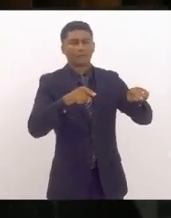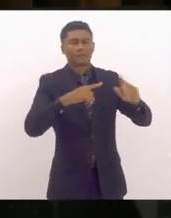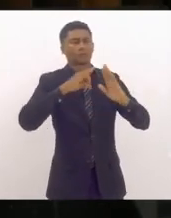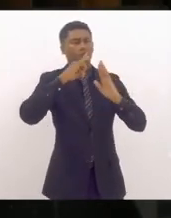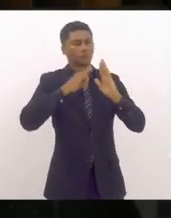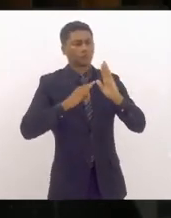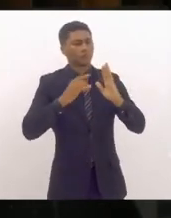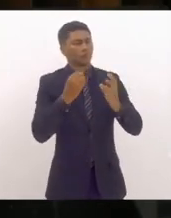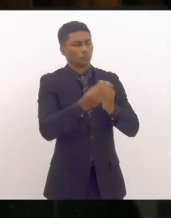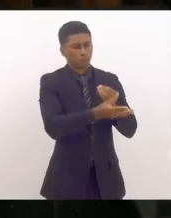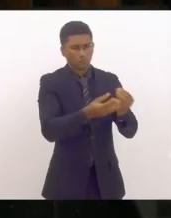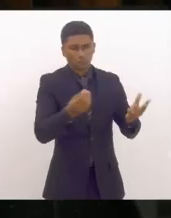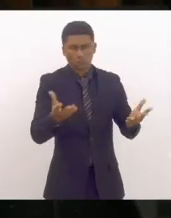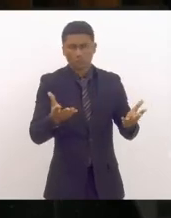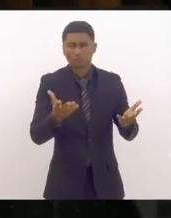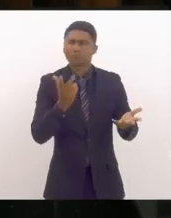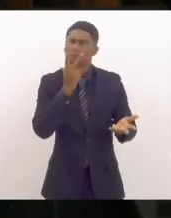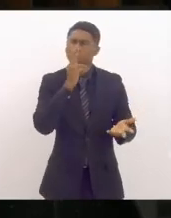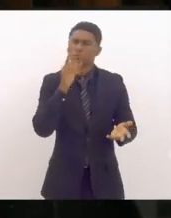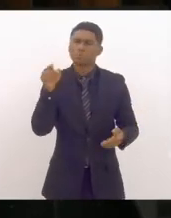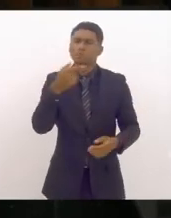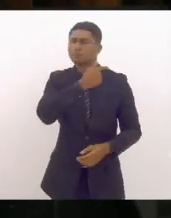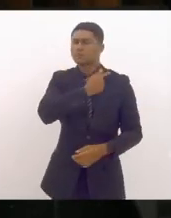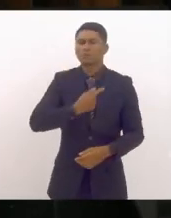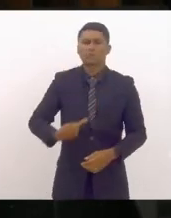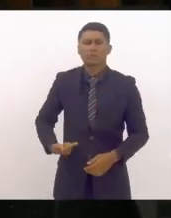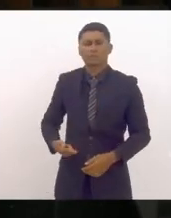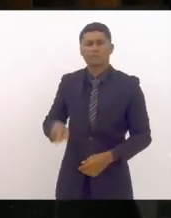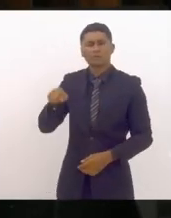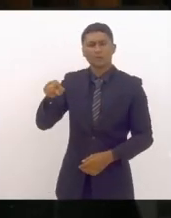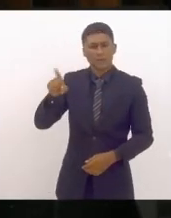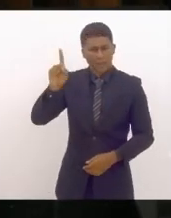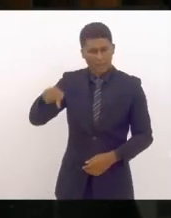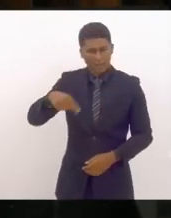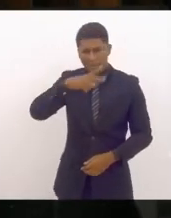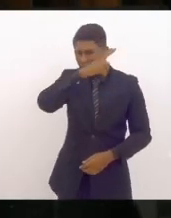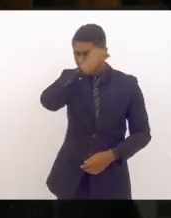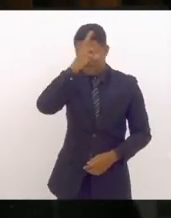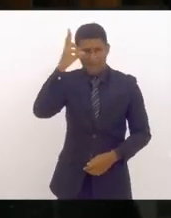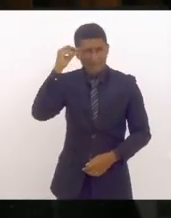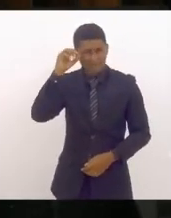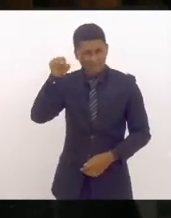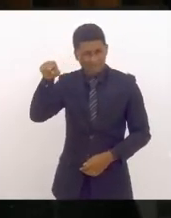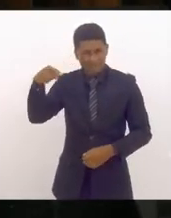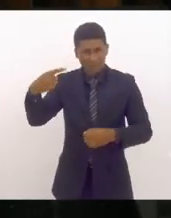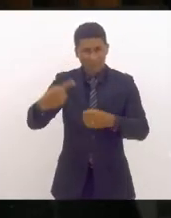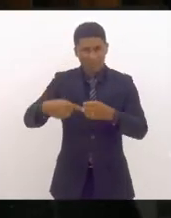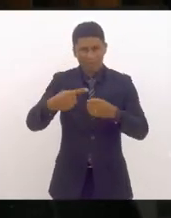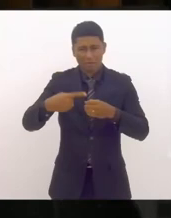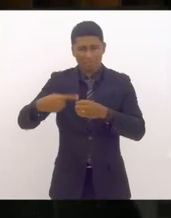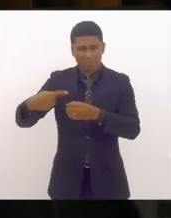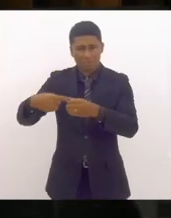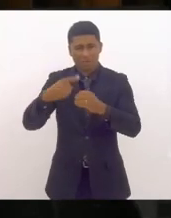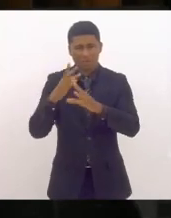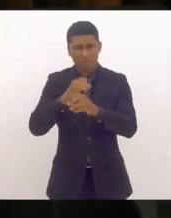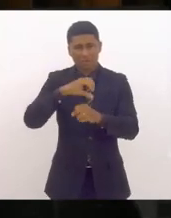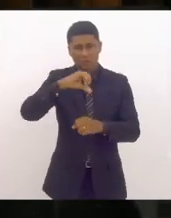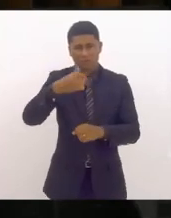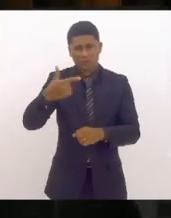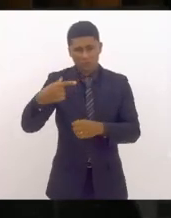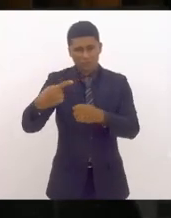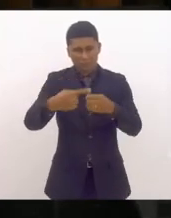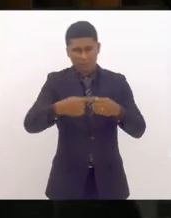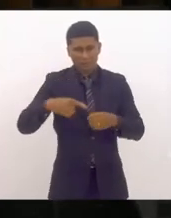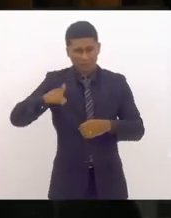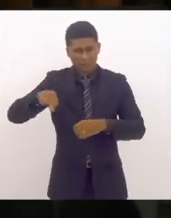Parece até que o governador virou prefeito de 92 municípios. E pior ainda, senhora